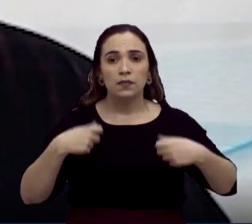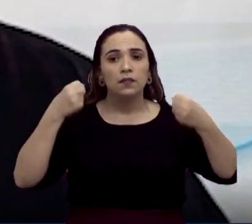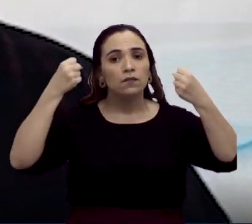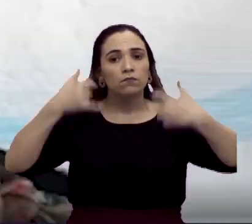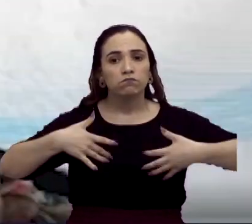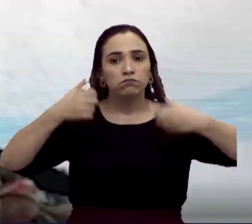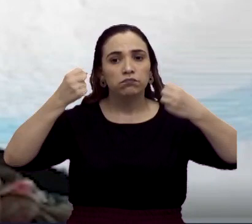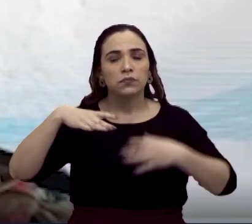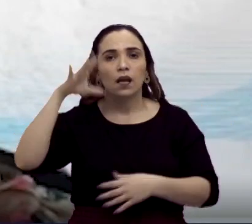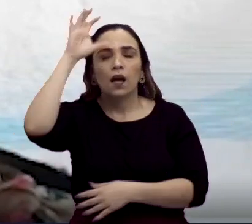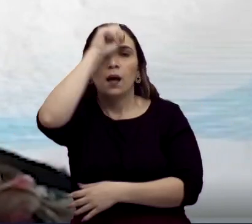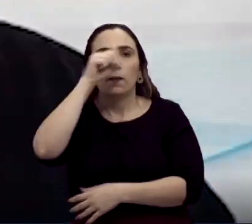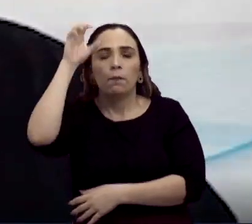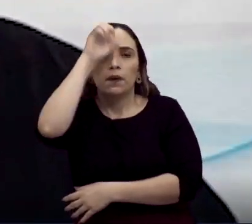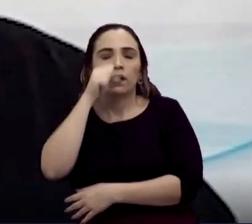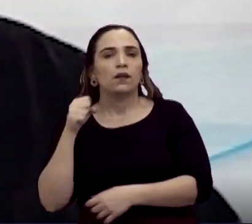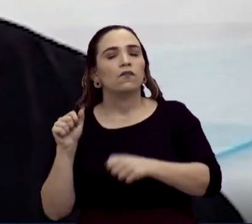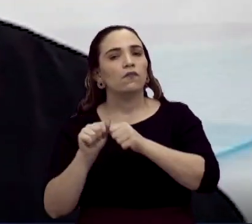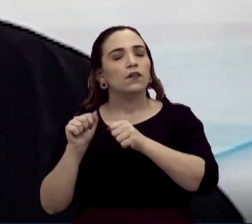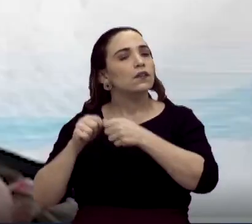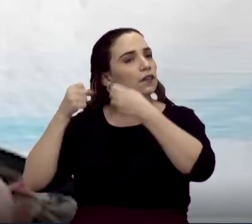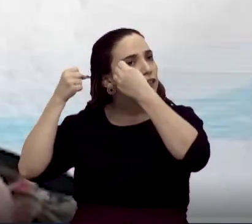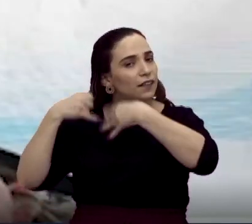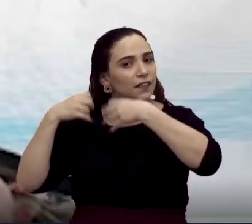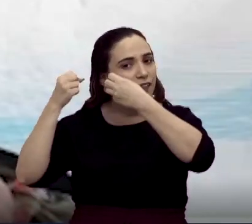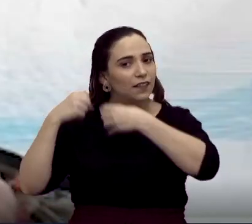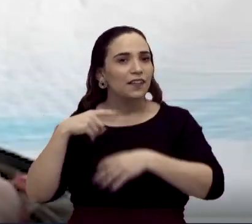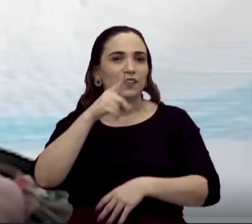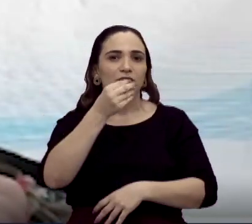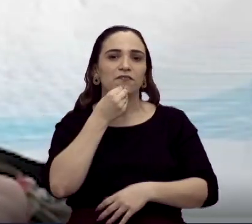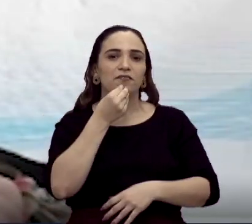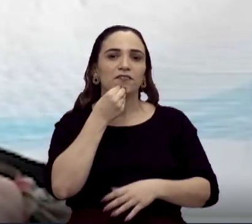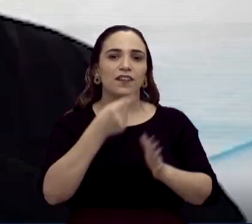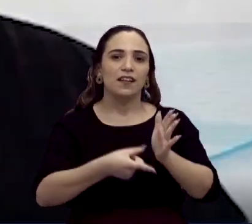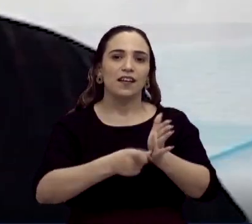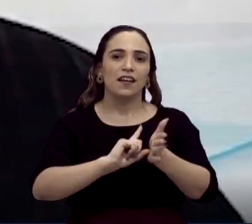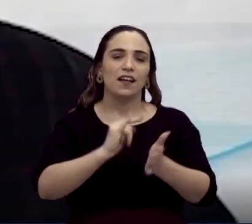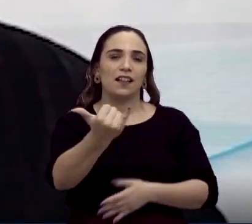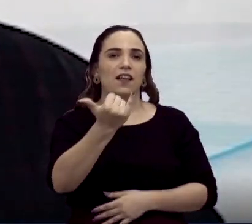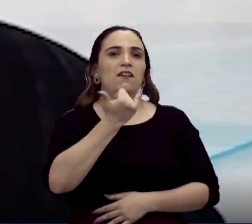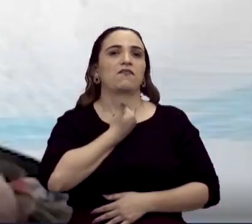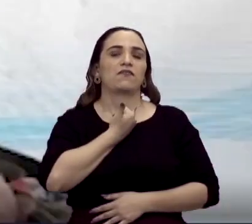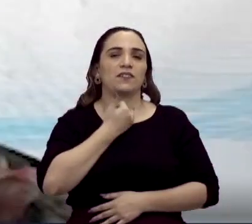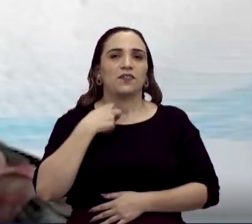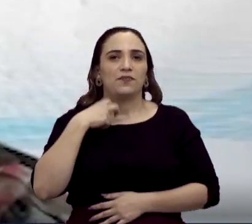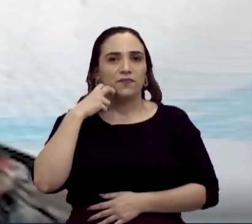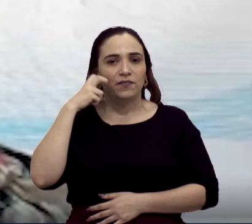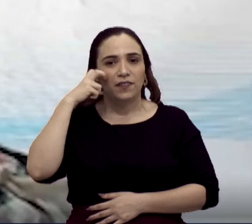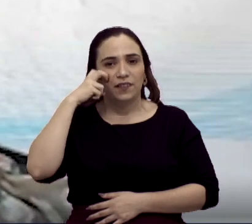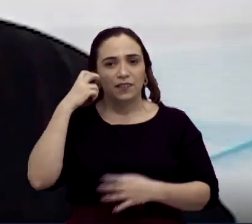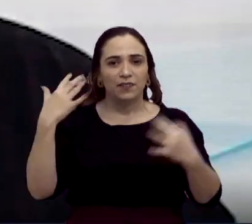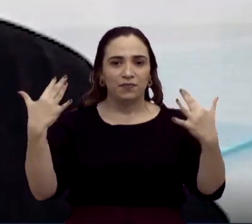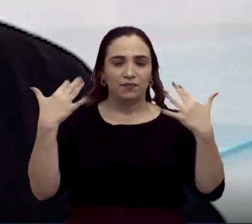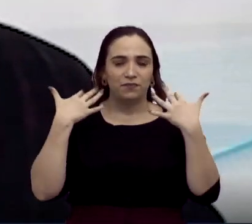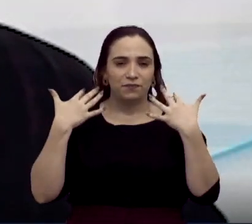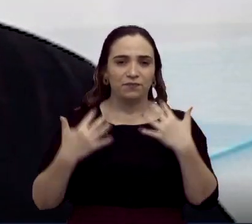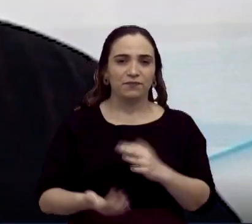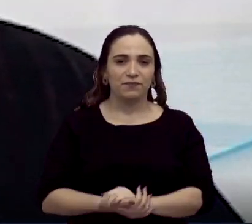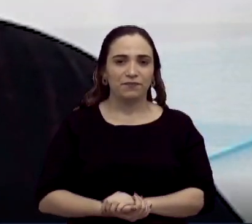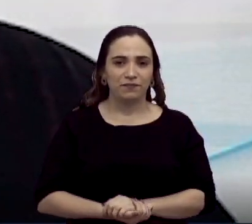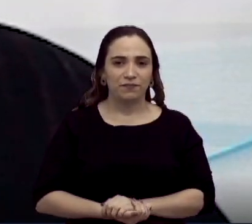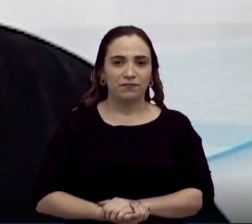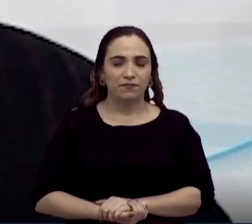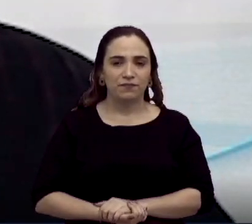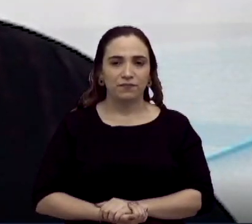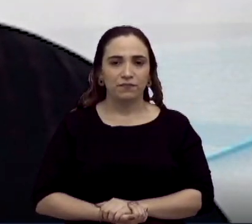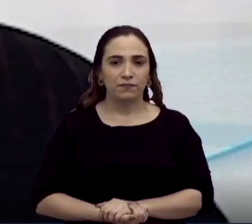né? É isso. Sempre mas você podia ter me dado um treinamento antes, né? Para não passar vergonha aqui. Não, mas não passou vergonha nenhuma.